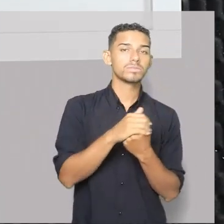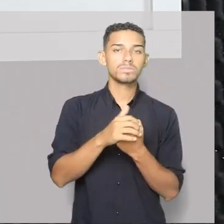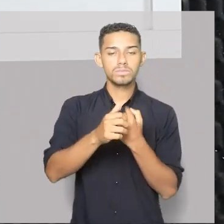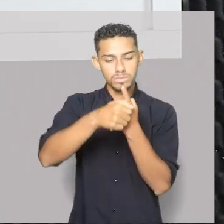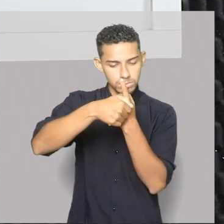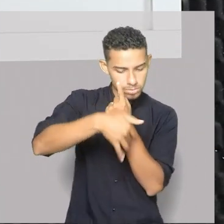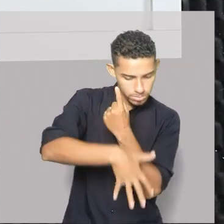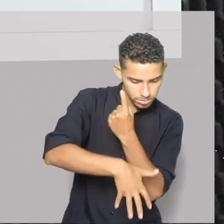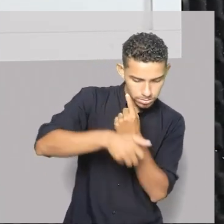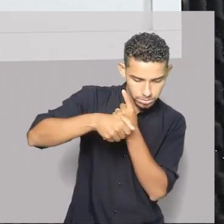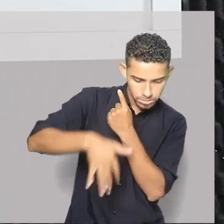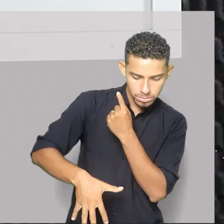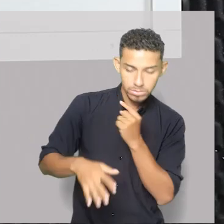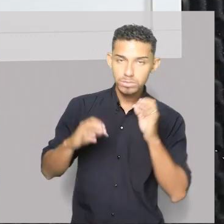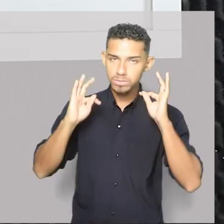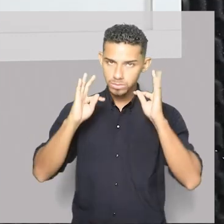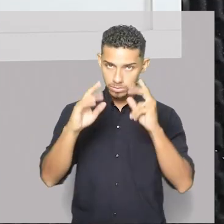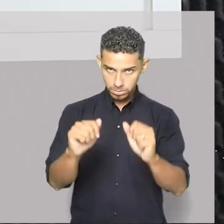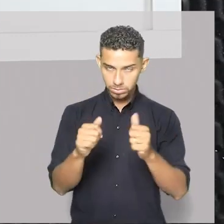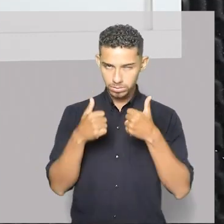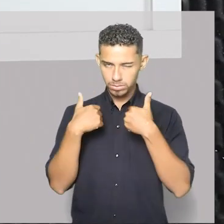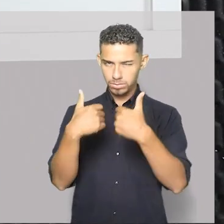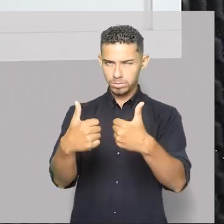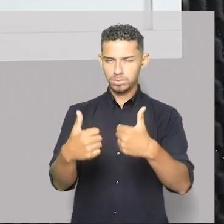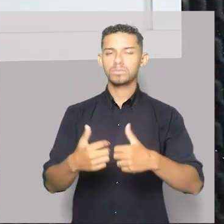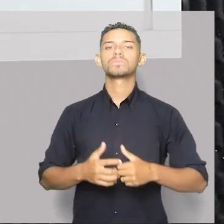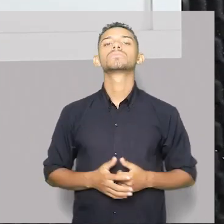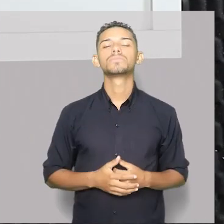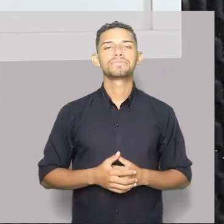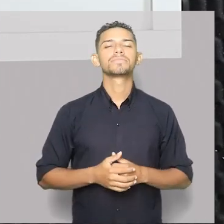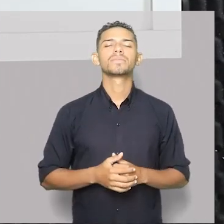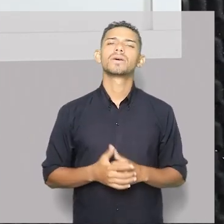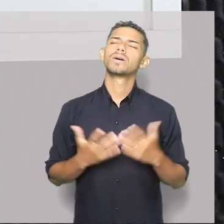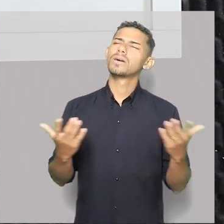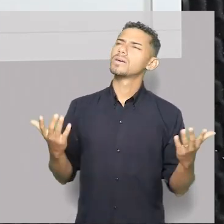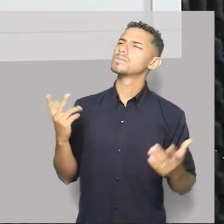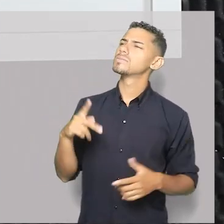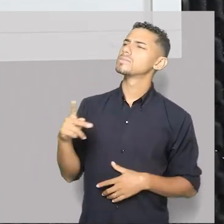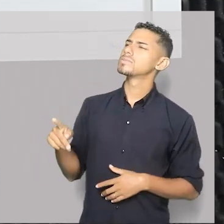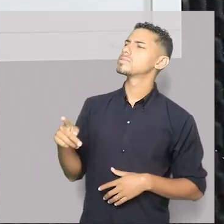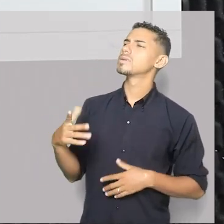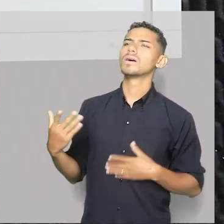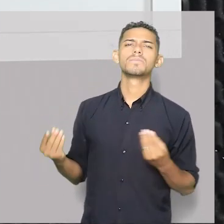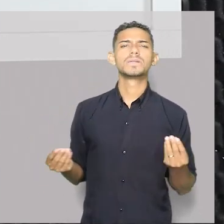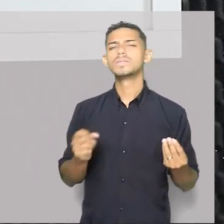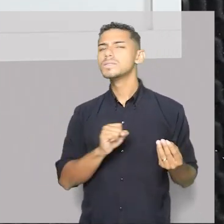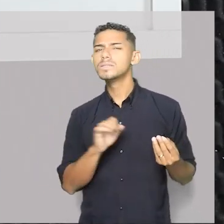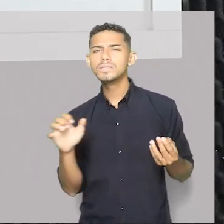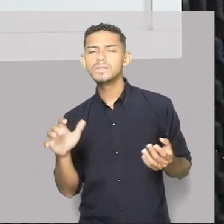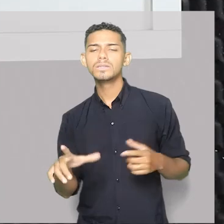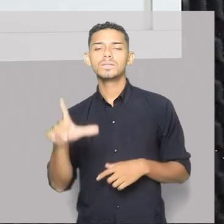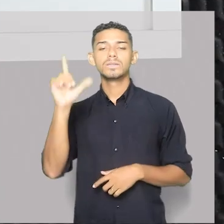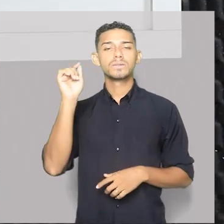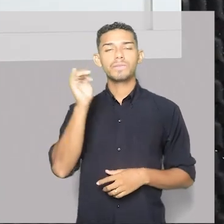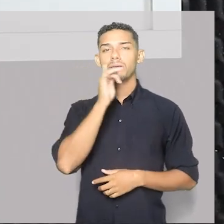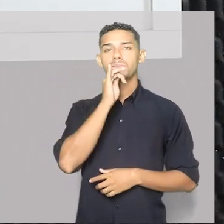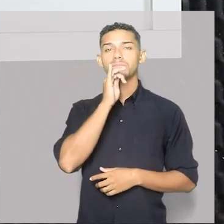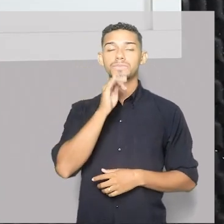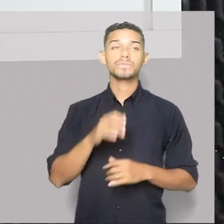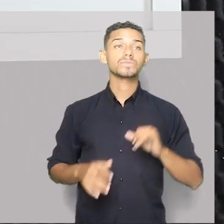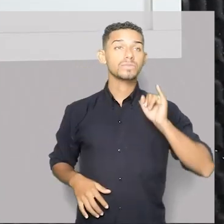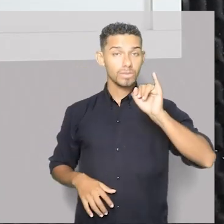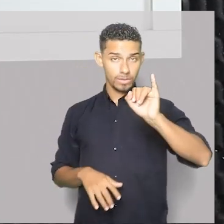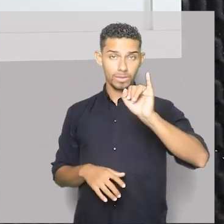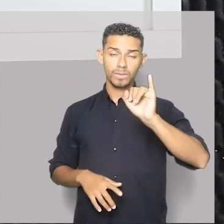Todos os seus descendentes. Ok pra gente? Raíssa, e se eu escolher, por exemplo, o